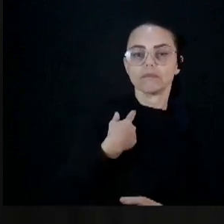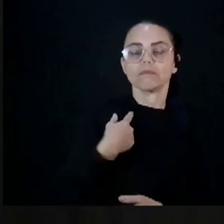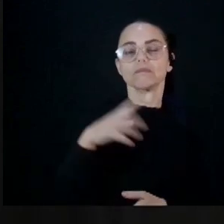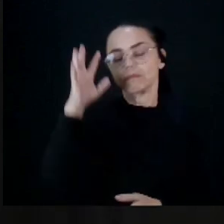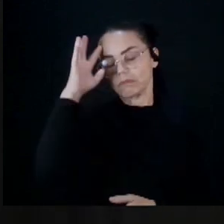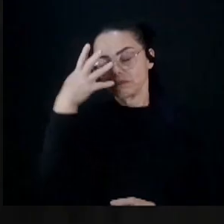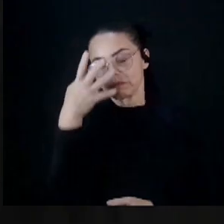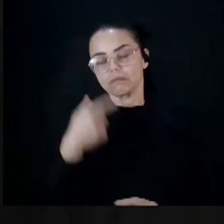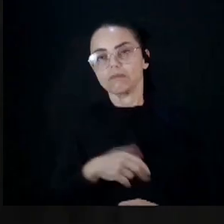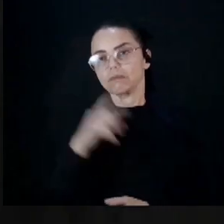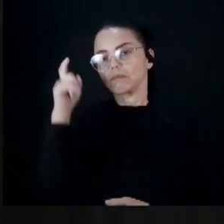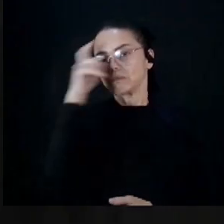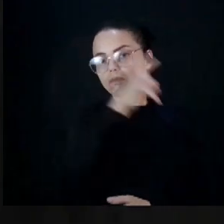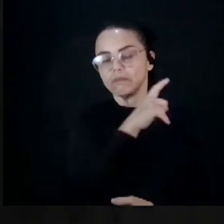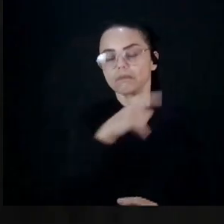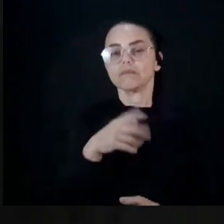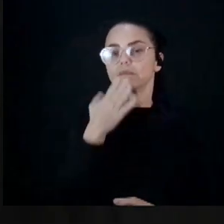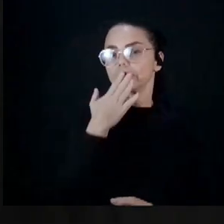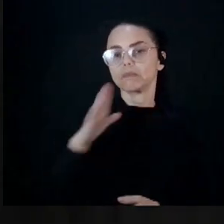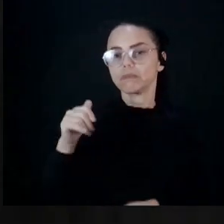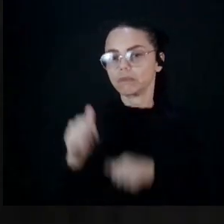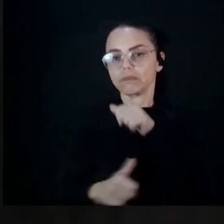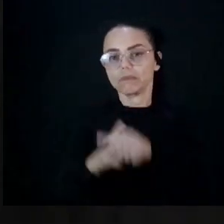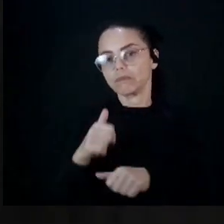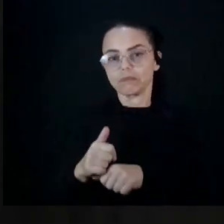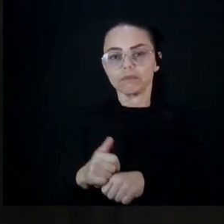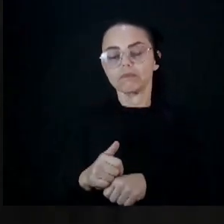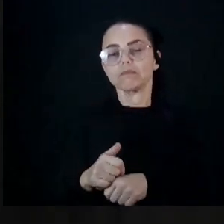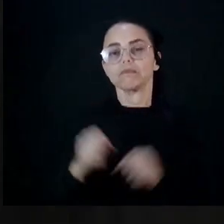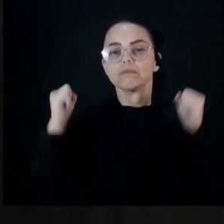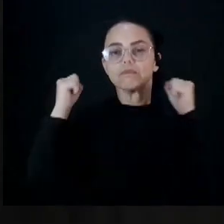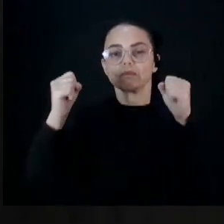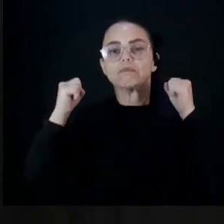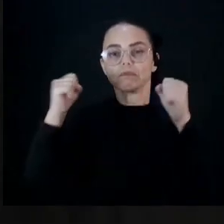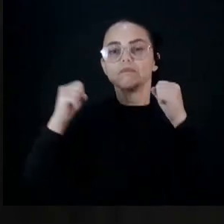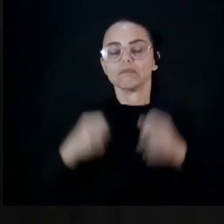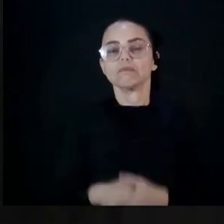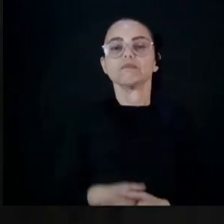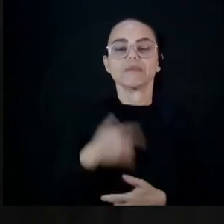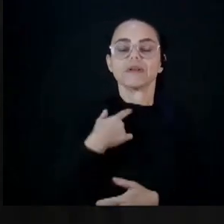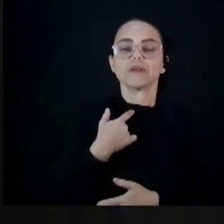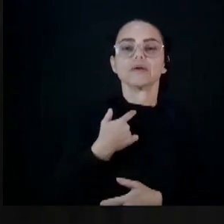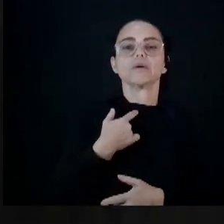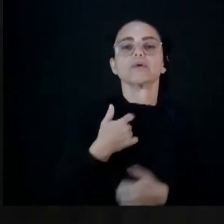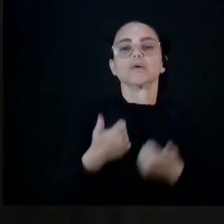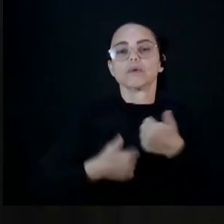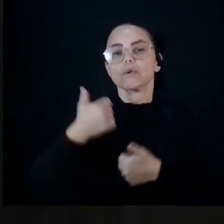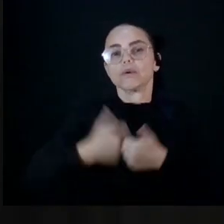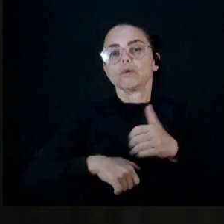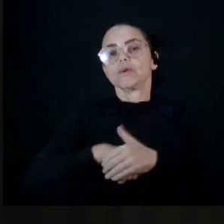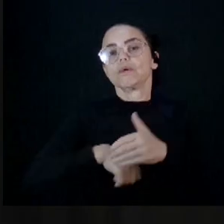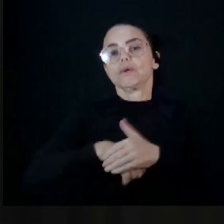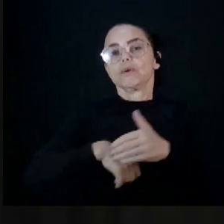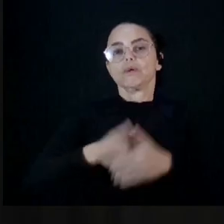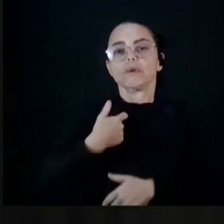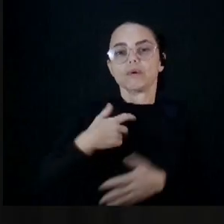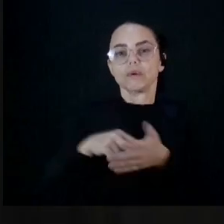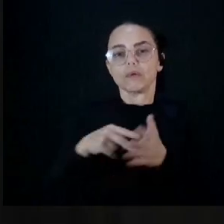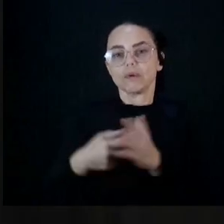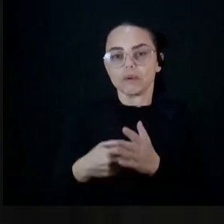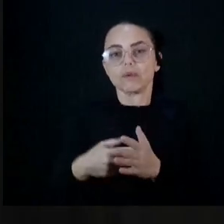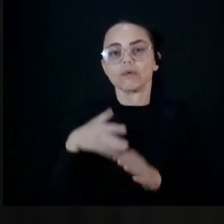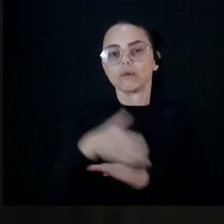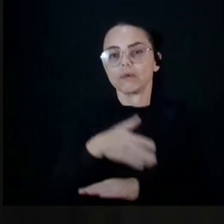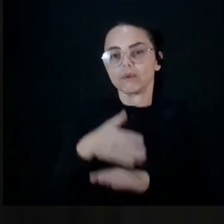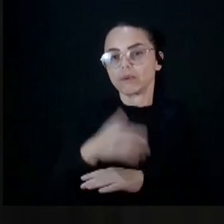e plataformas que prometem mudar a forma como torcedores acompanham as partidas. Mas o que tudo isso significa na prática?